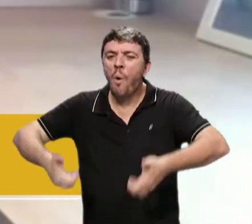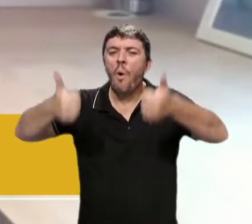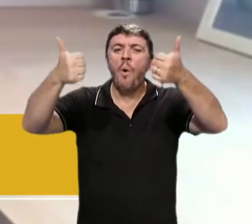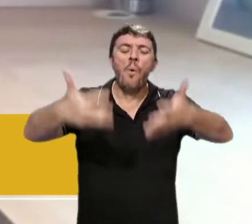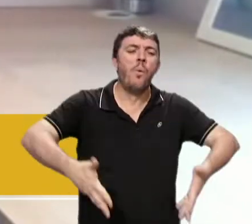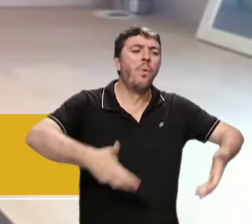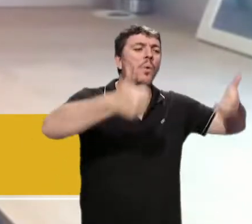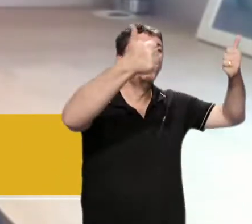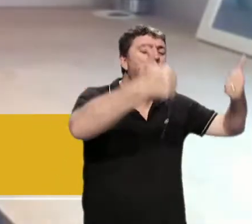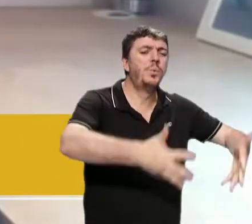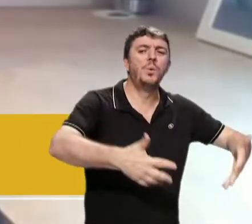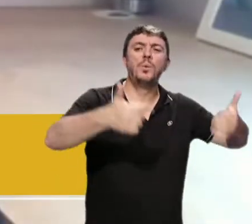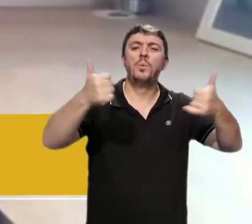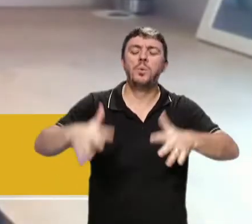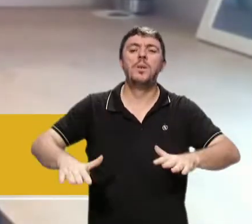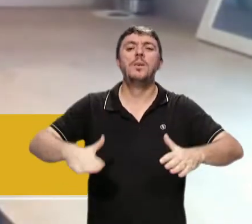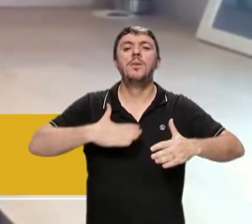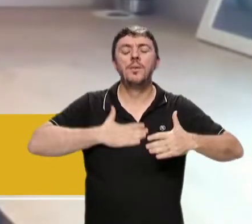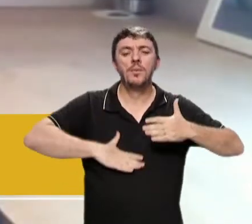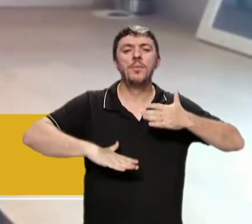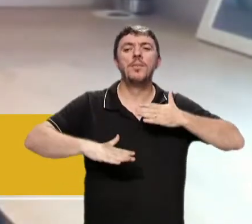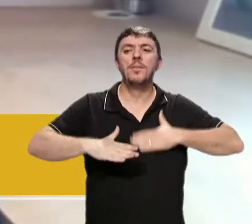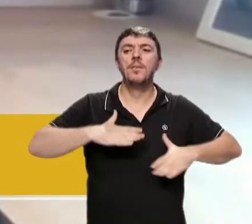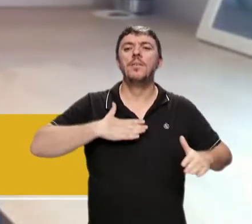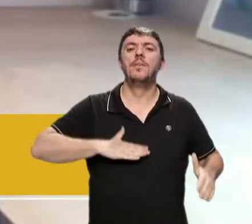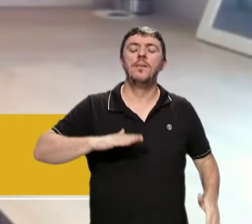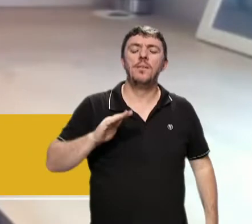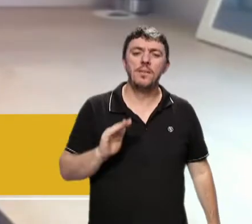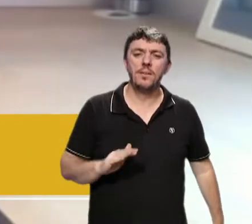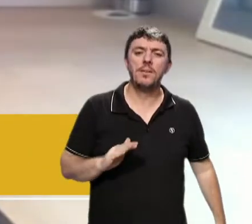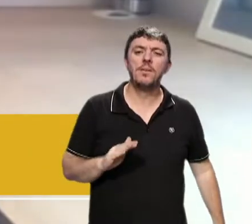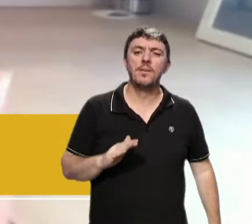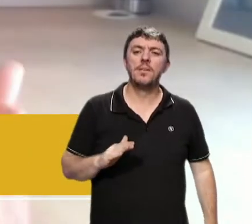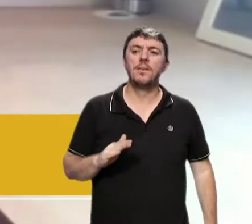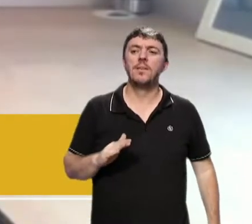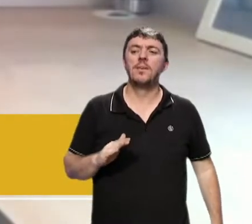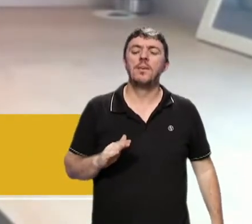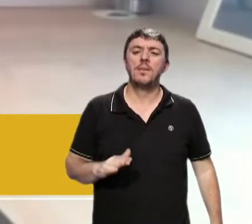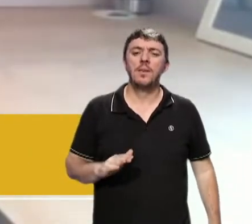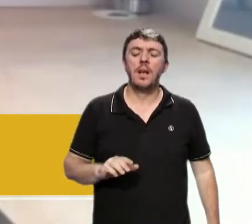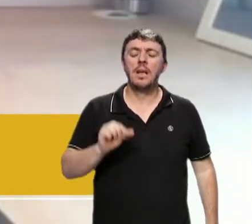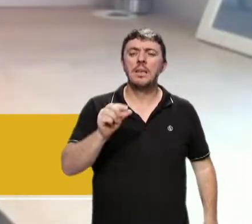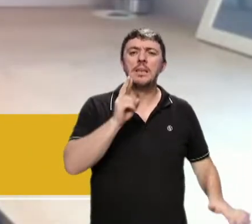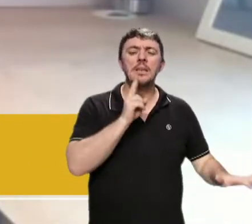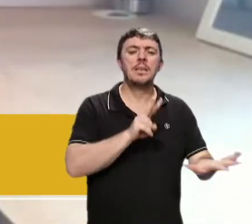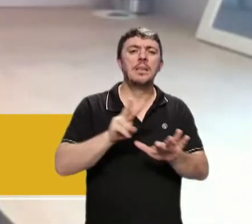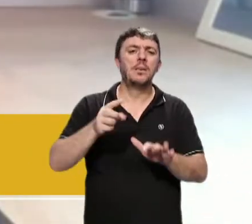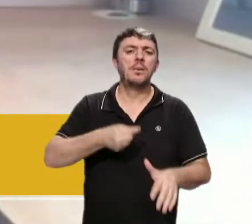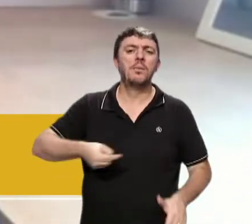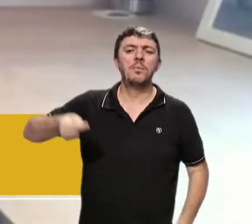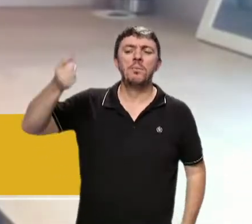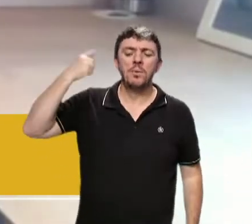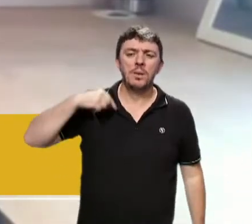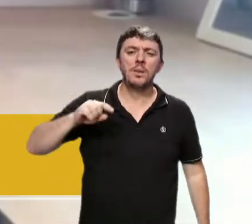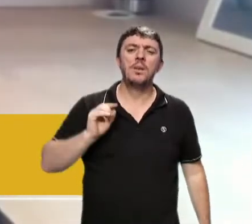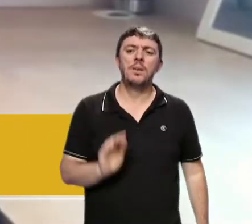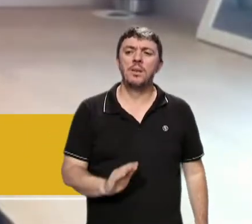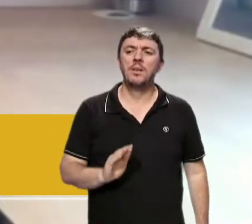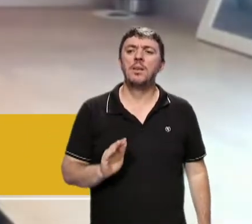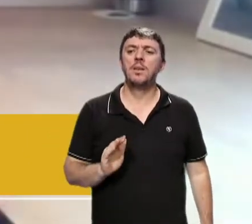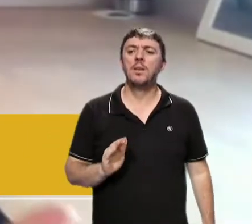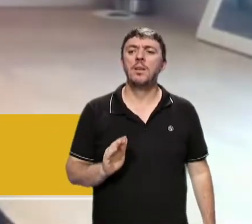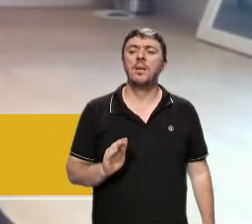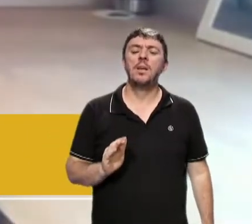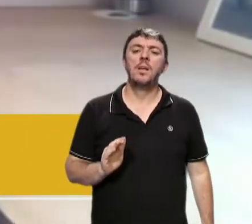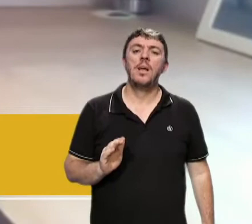UFC, o Adam Mosseri. E ele está dizendo, inclusive saiu recente, ele falando essa semana passada, no final da semana passada, que